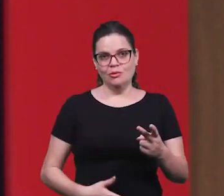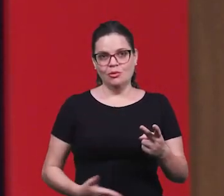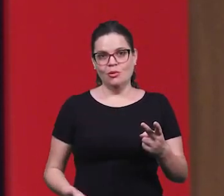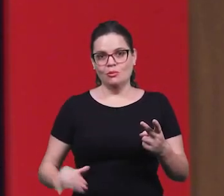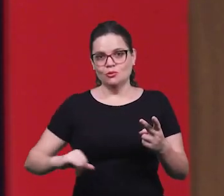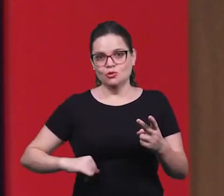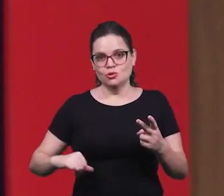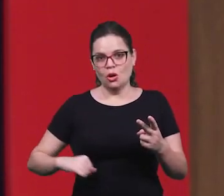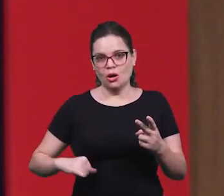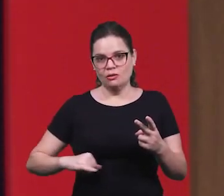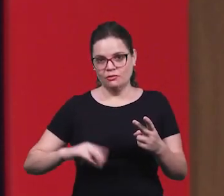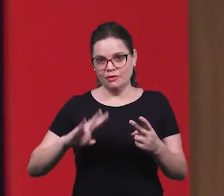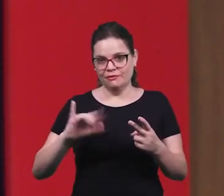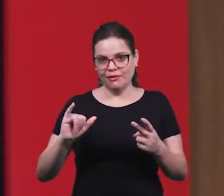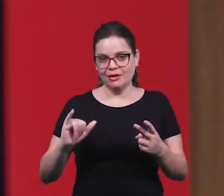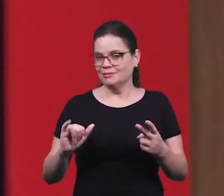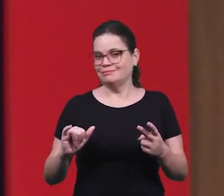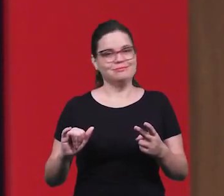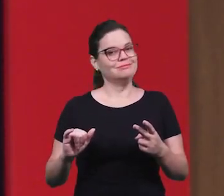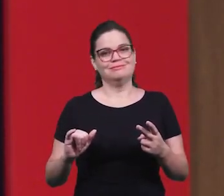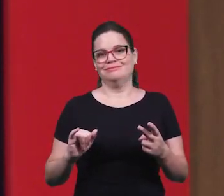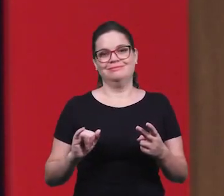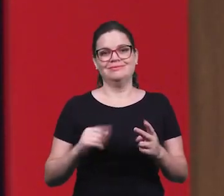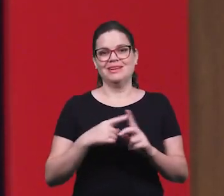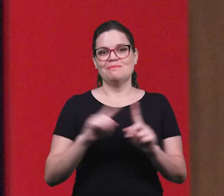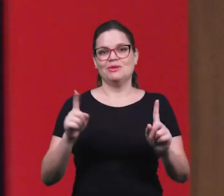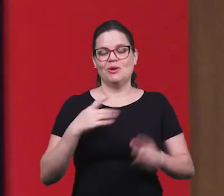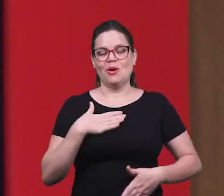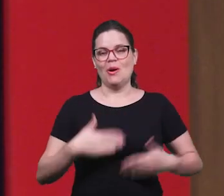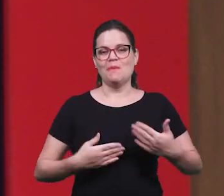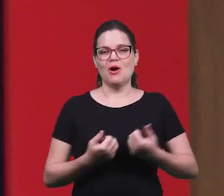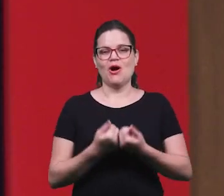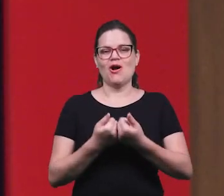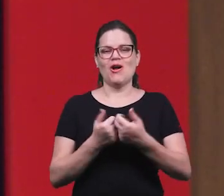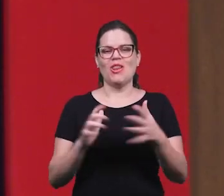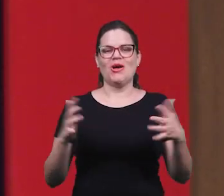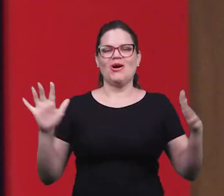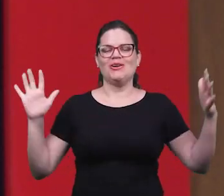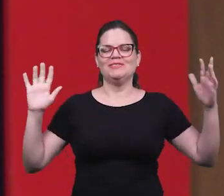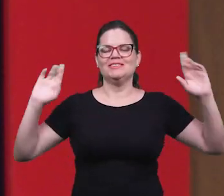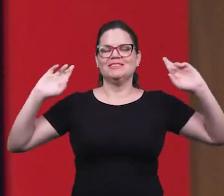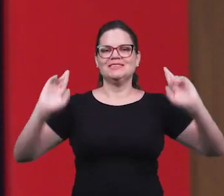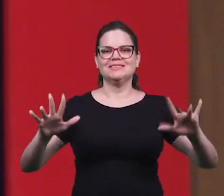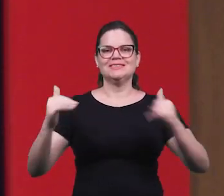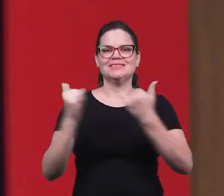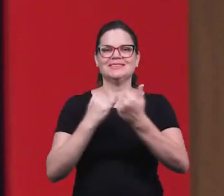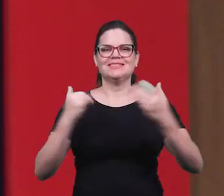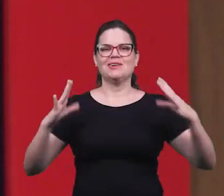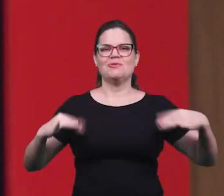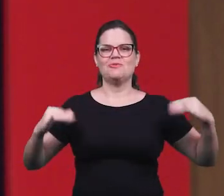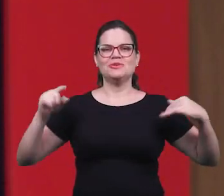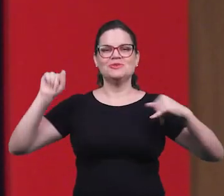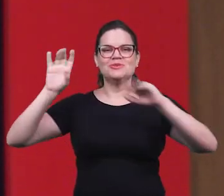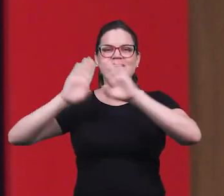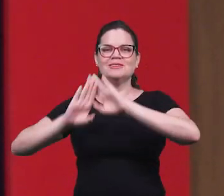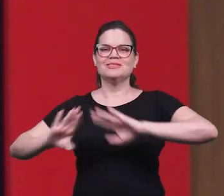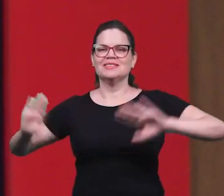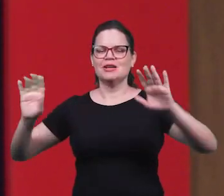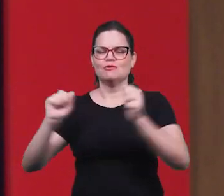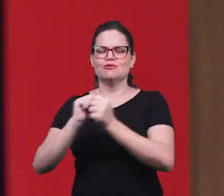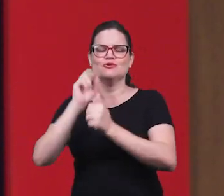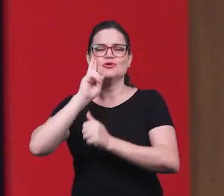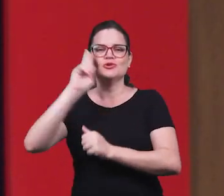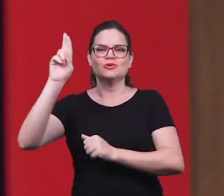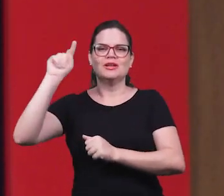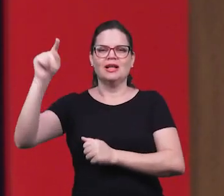que sofre, mas nós teremos um corpo glorificado e nós estaremos com o Senhor, onde não haverá mais dor, Maravilha. não